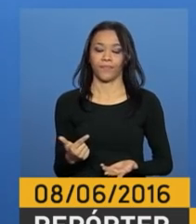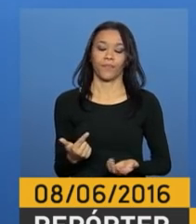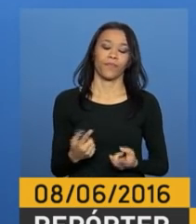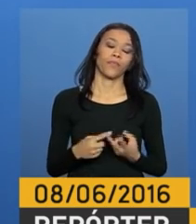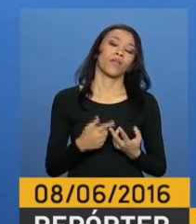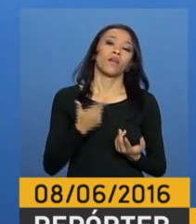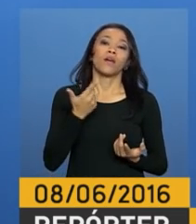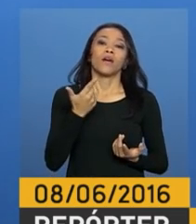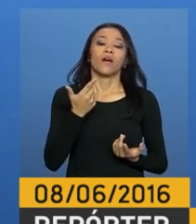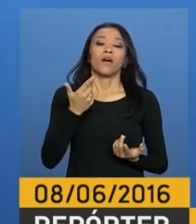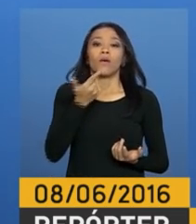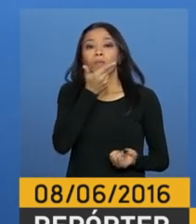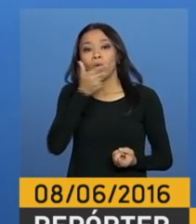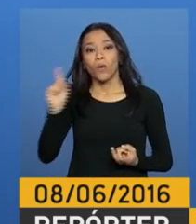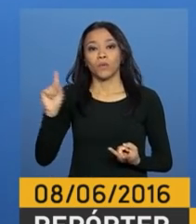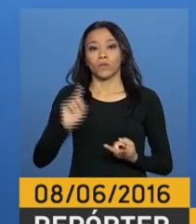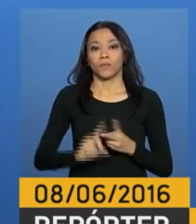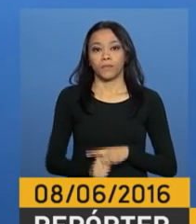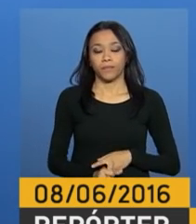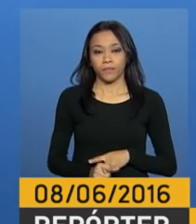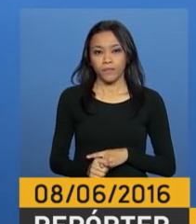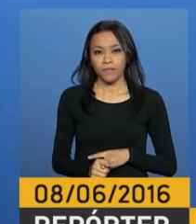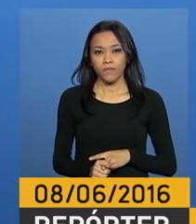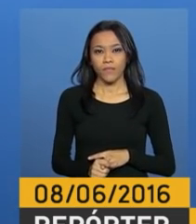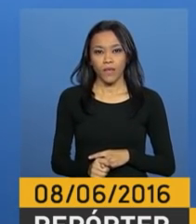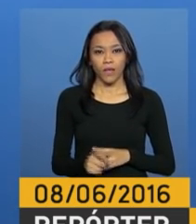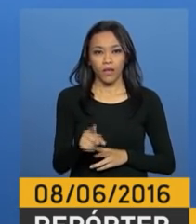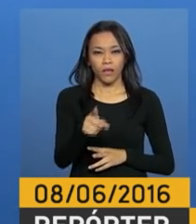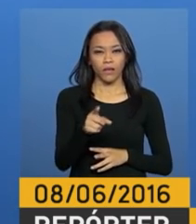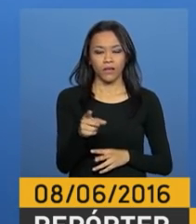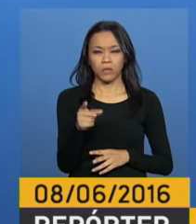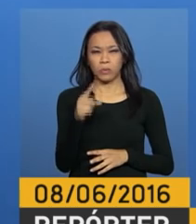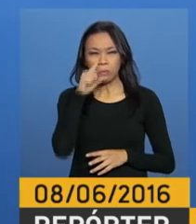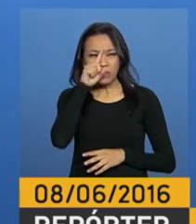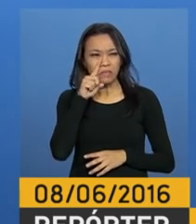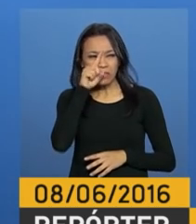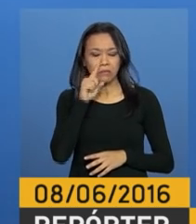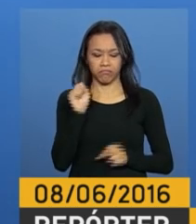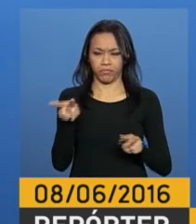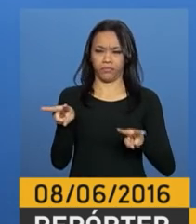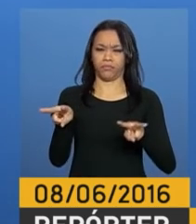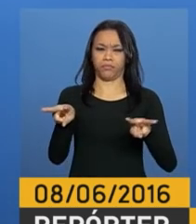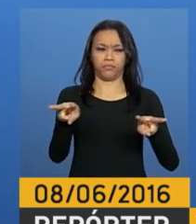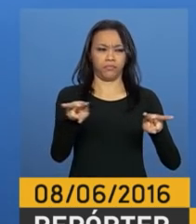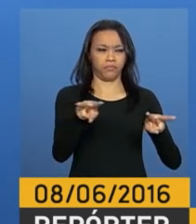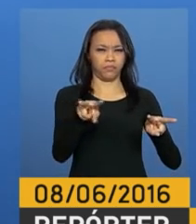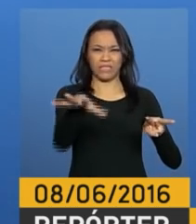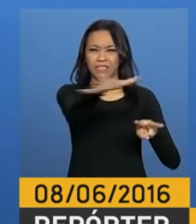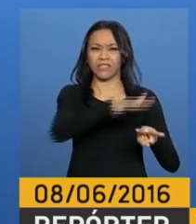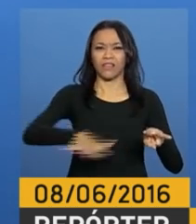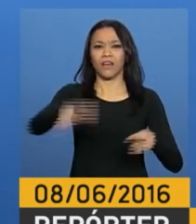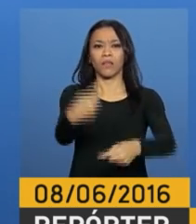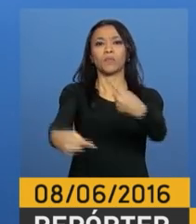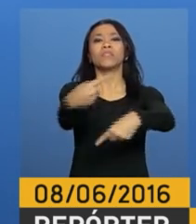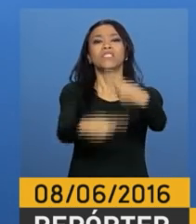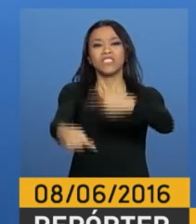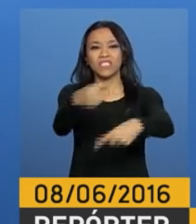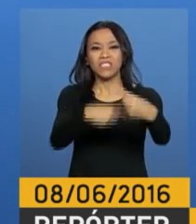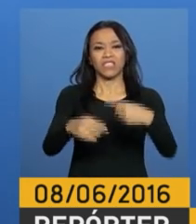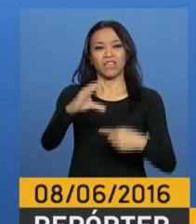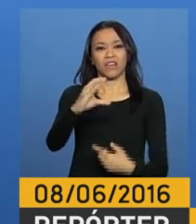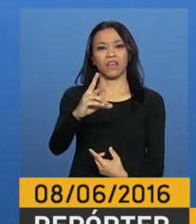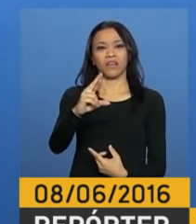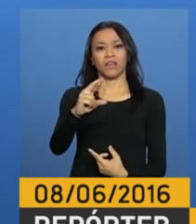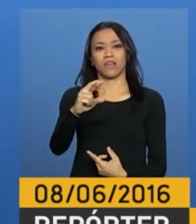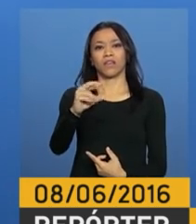outro lado eh a a o o momento delicado político que nós estamos vivendo e e e ele é em si